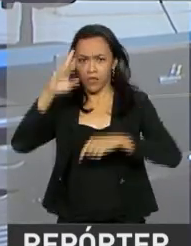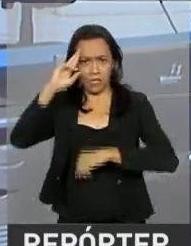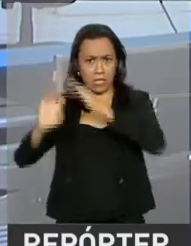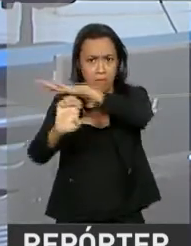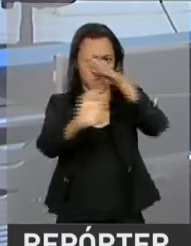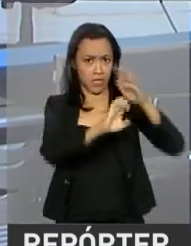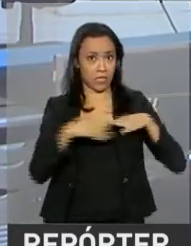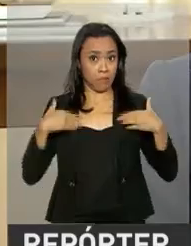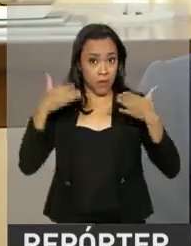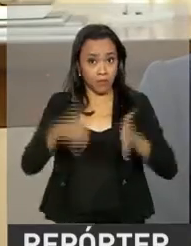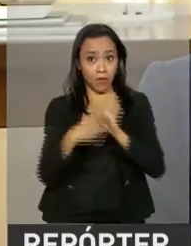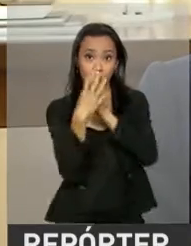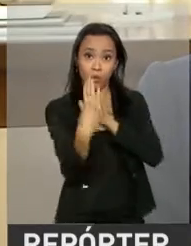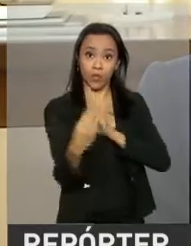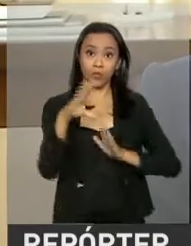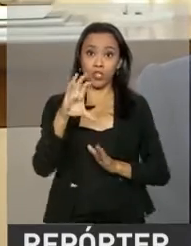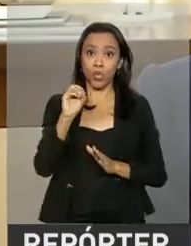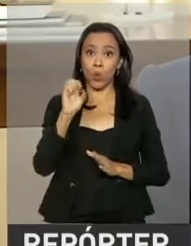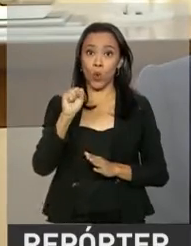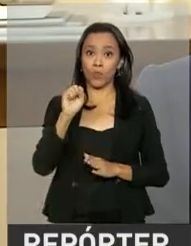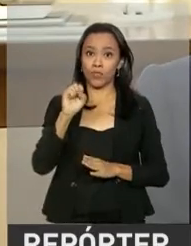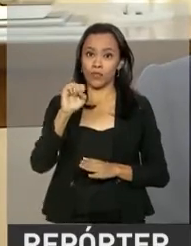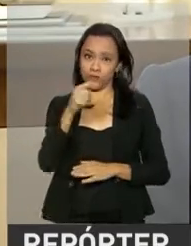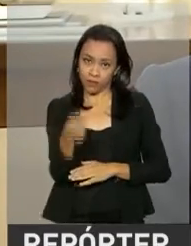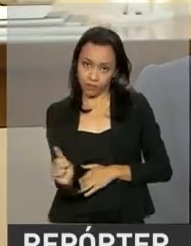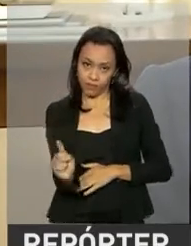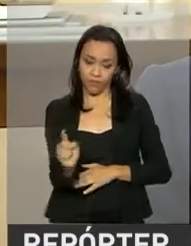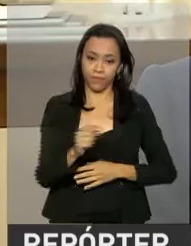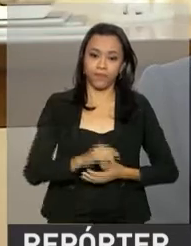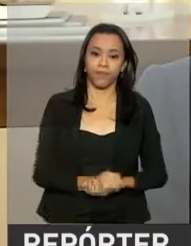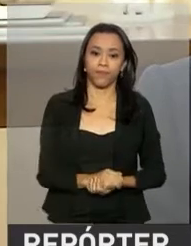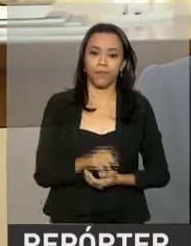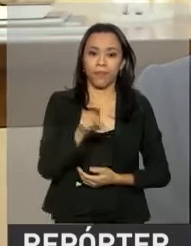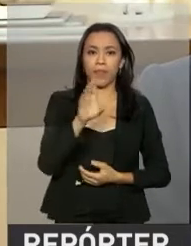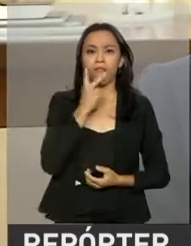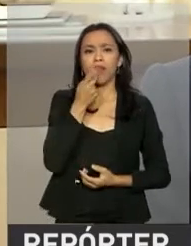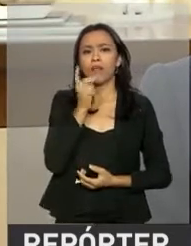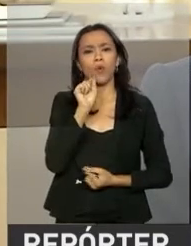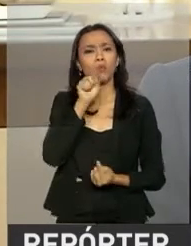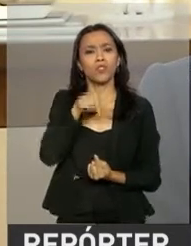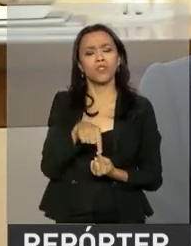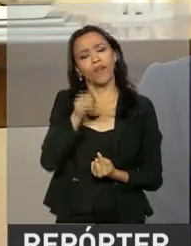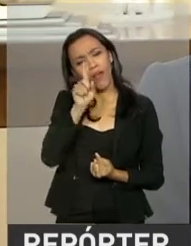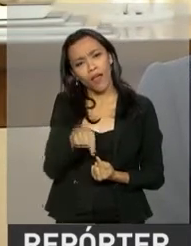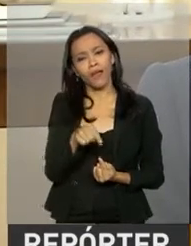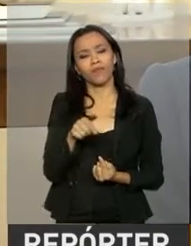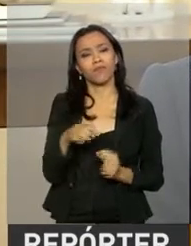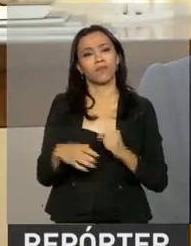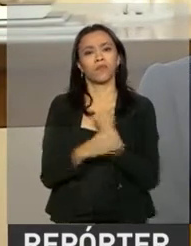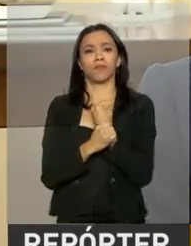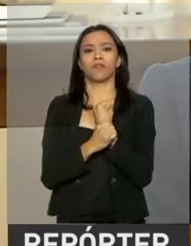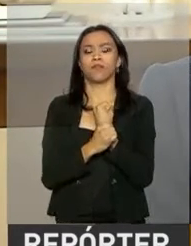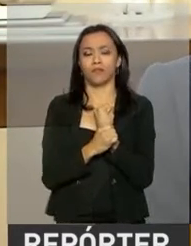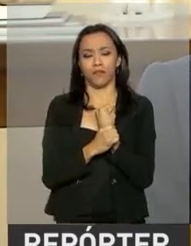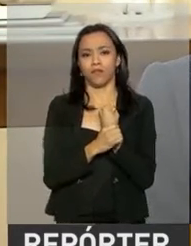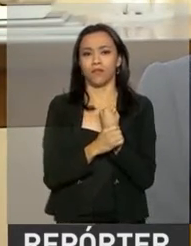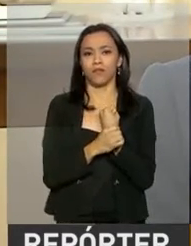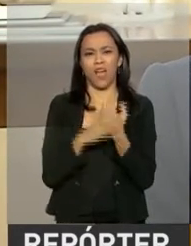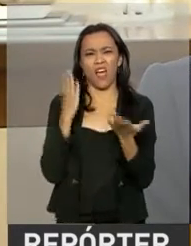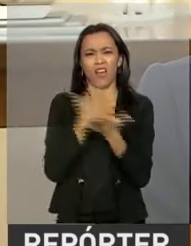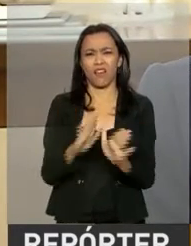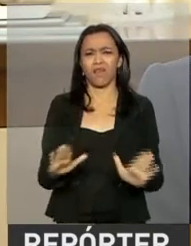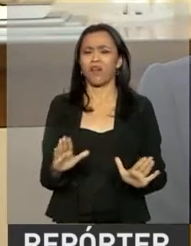das concessões. O objetivo de todas elas é dar confiança, é acabar com